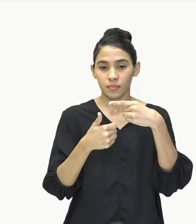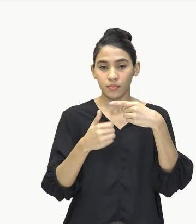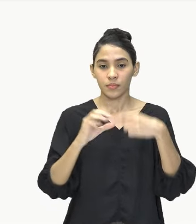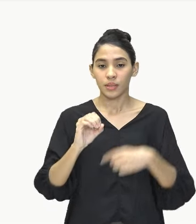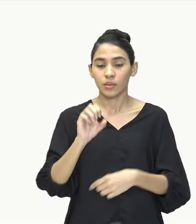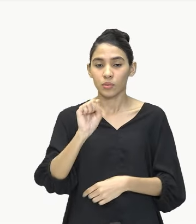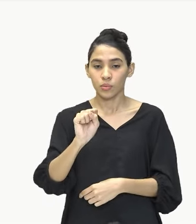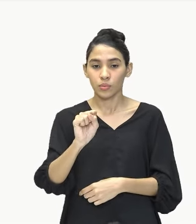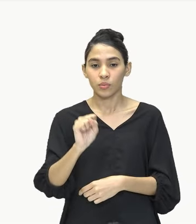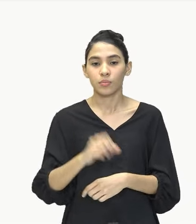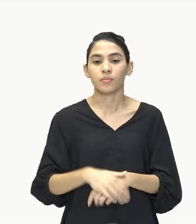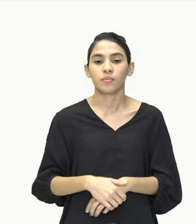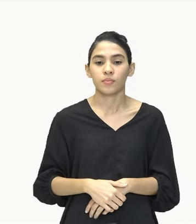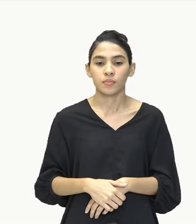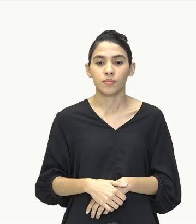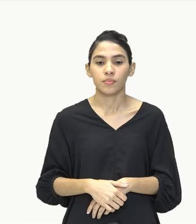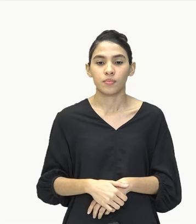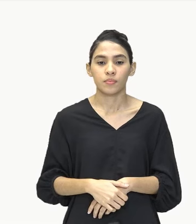108